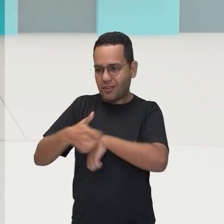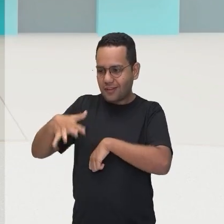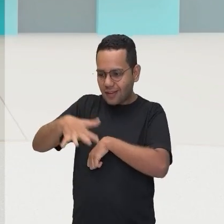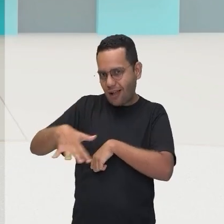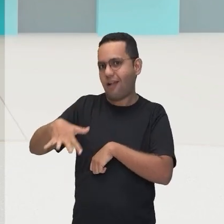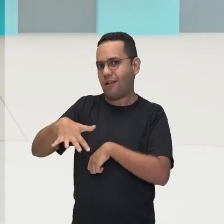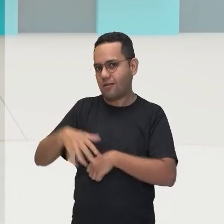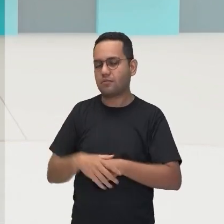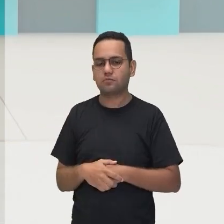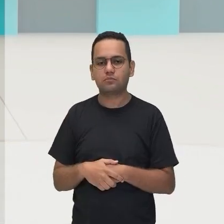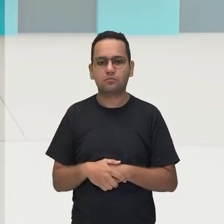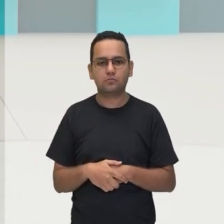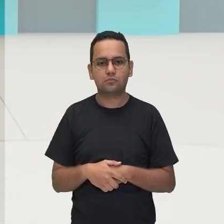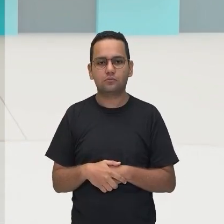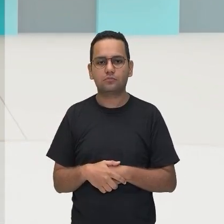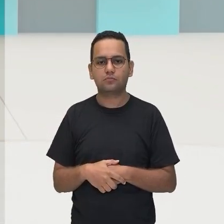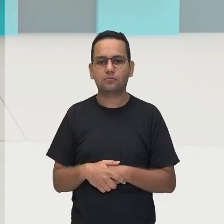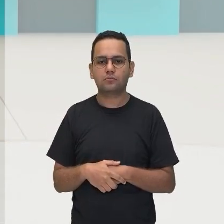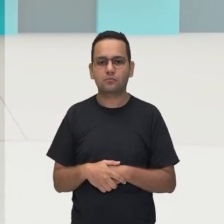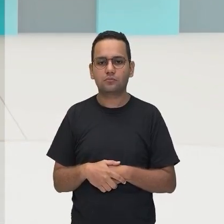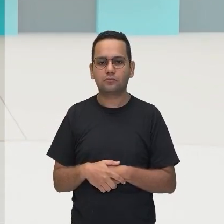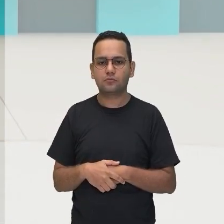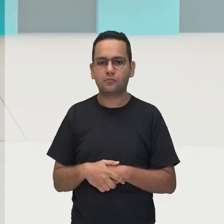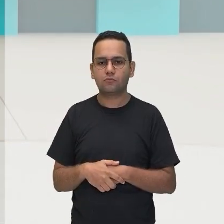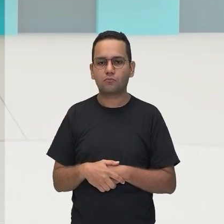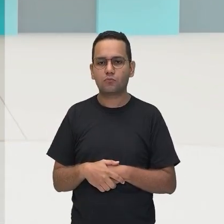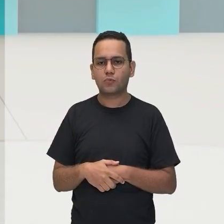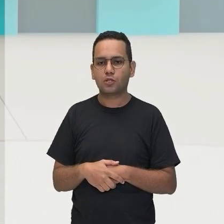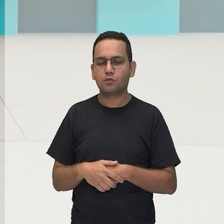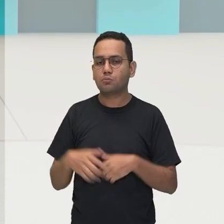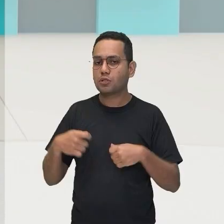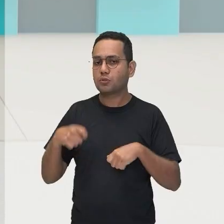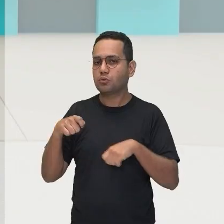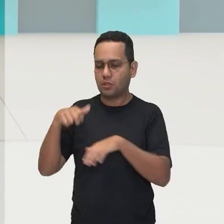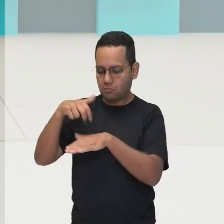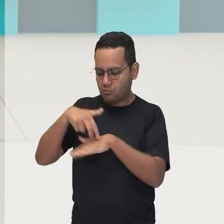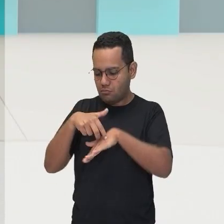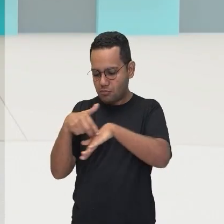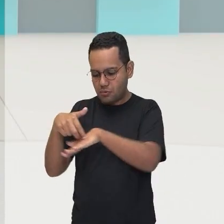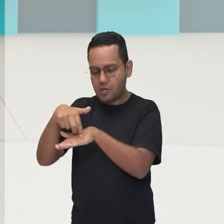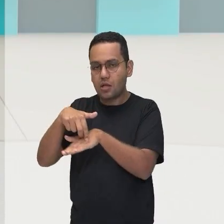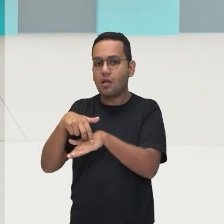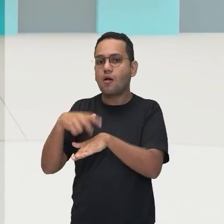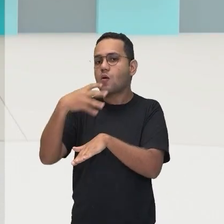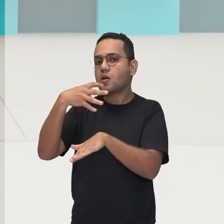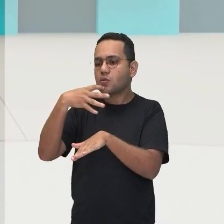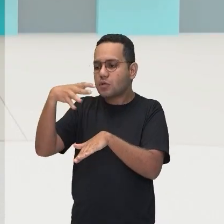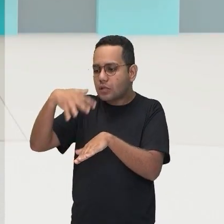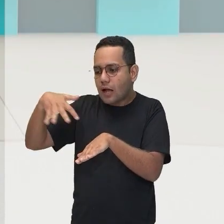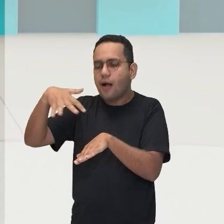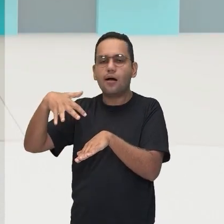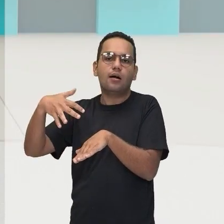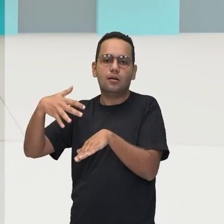E, obviamente, você precisa de ter, né, essa prancha, de ter o conhecimento e